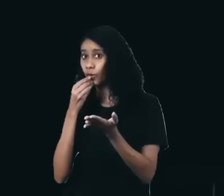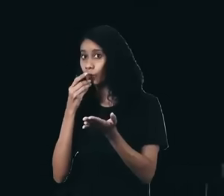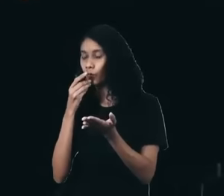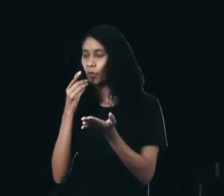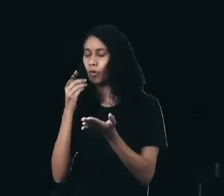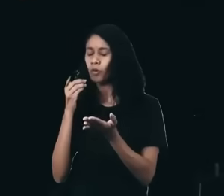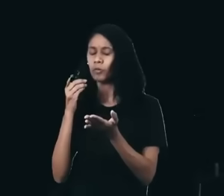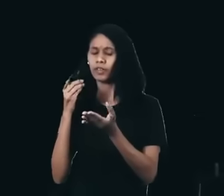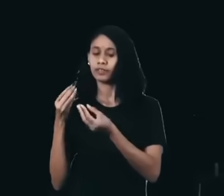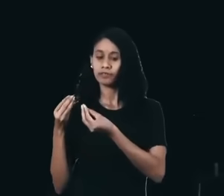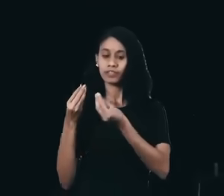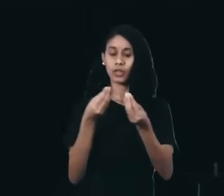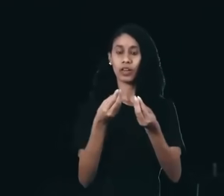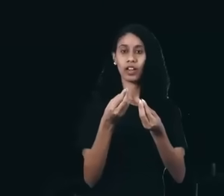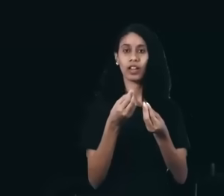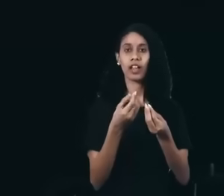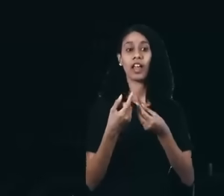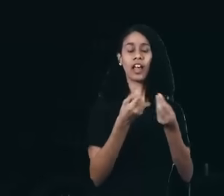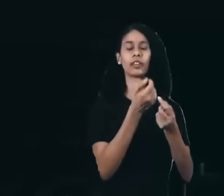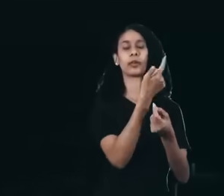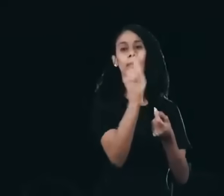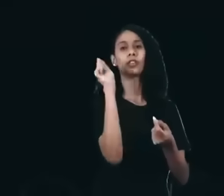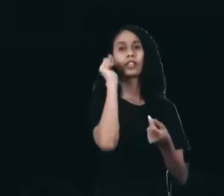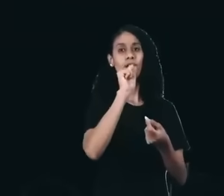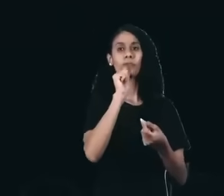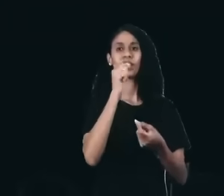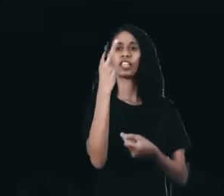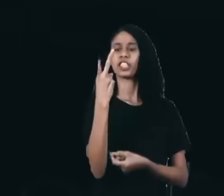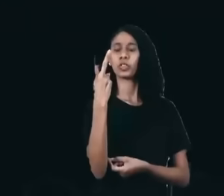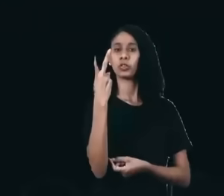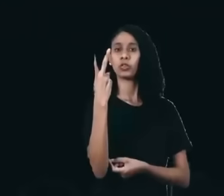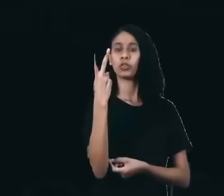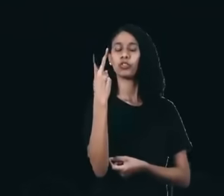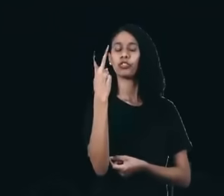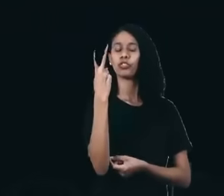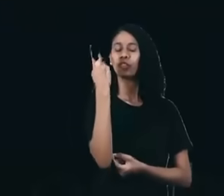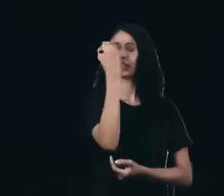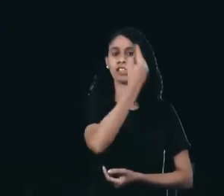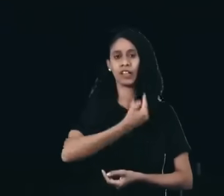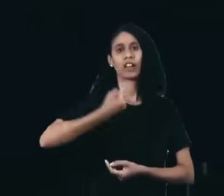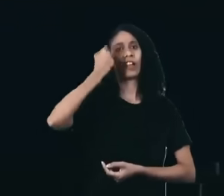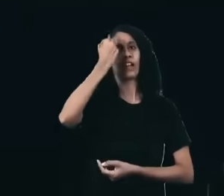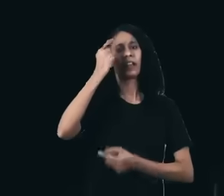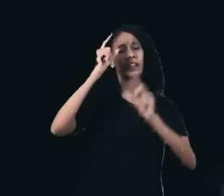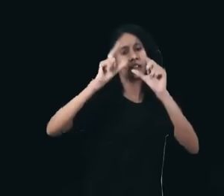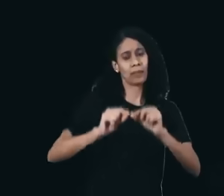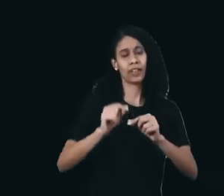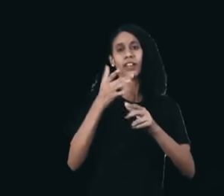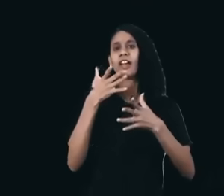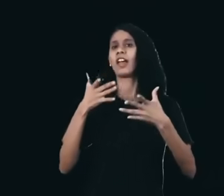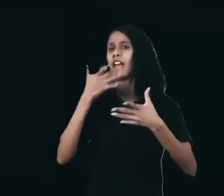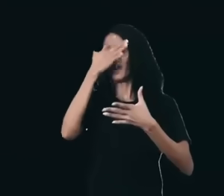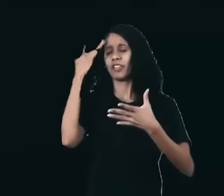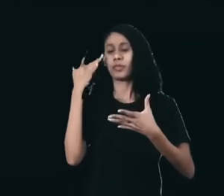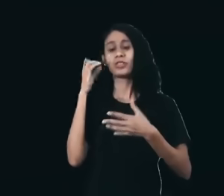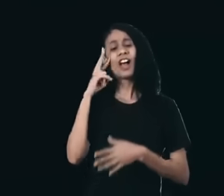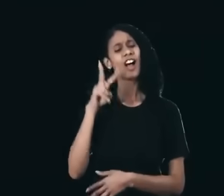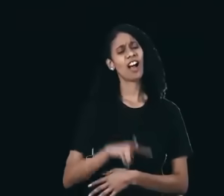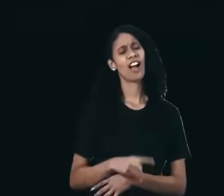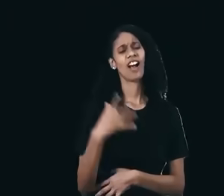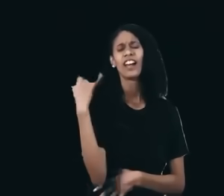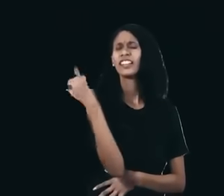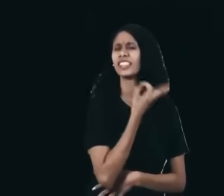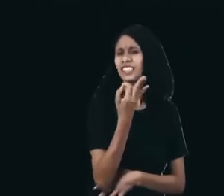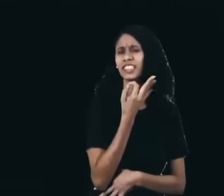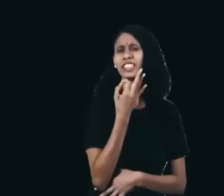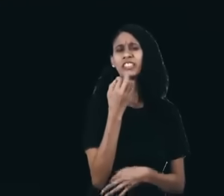que perdeu. Deu para a menina que tinha andado 2 quilômetros, que tinha andado menos. Todo mundo fez, ai, que lindo. Foi emocionante. Porque ela